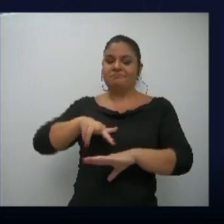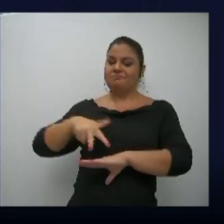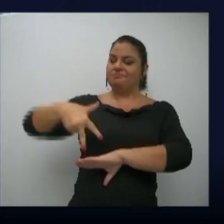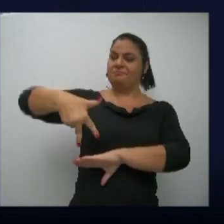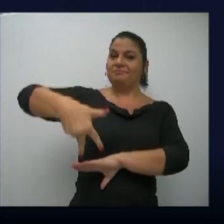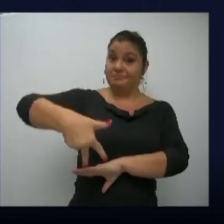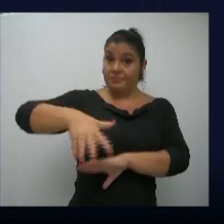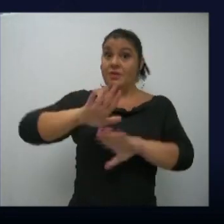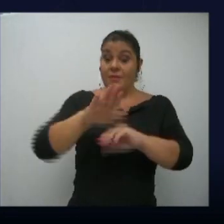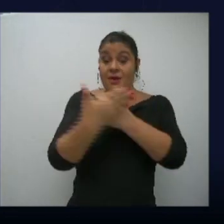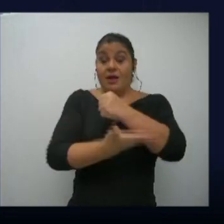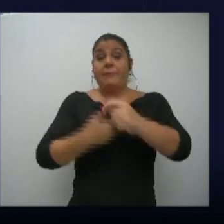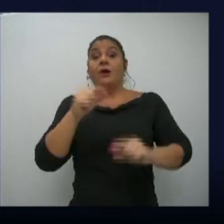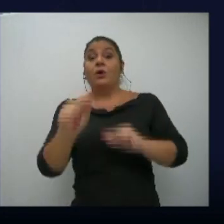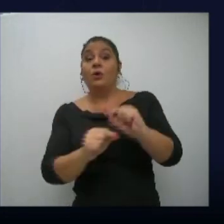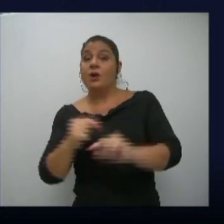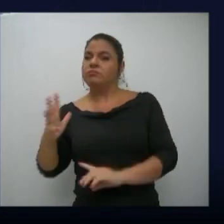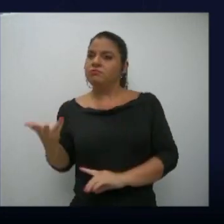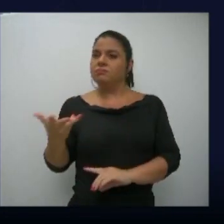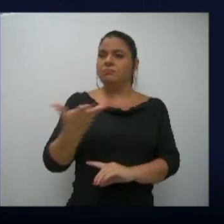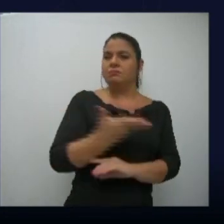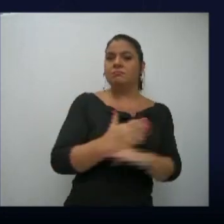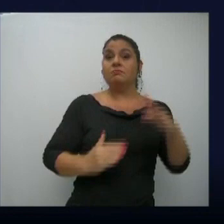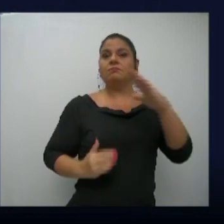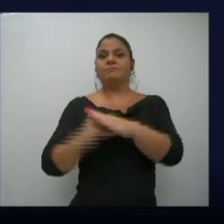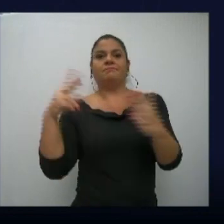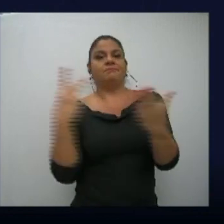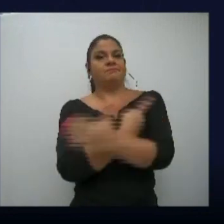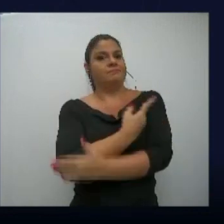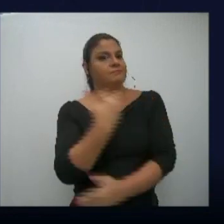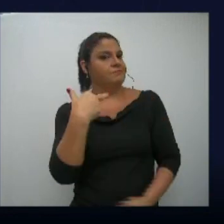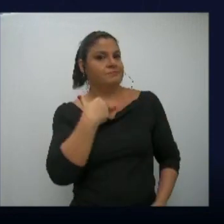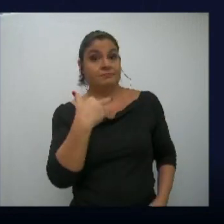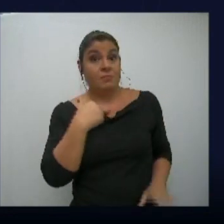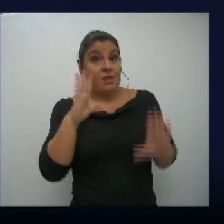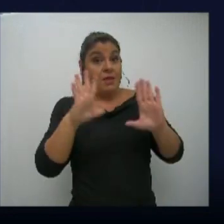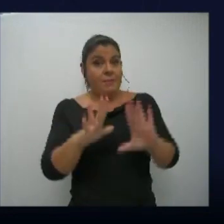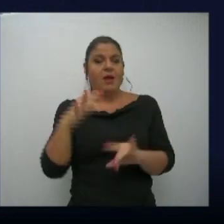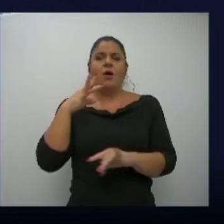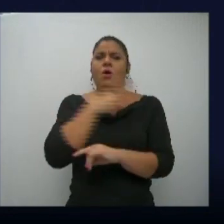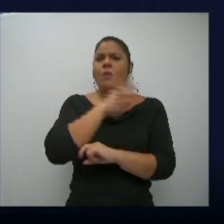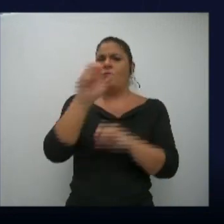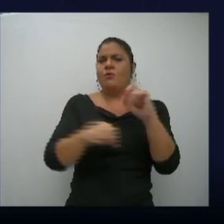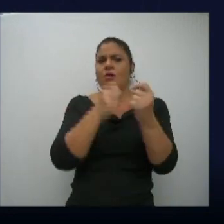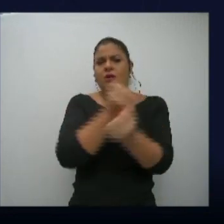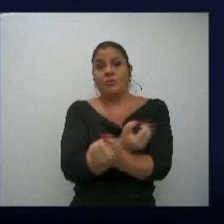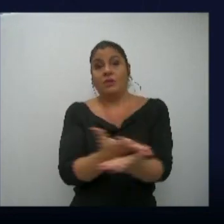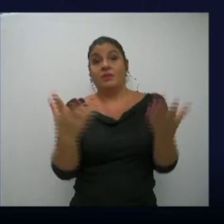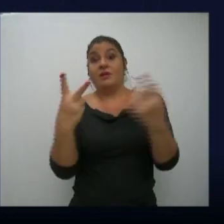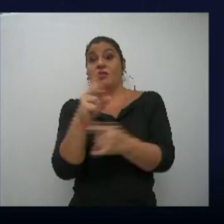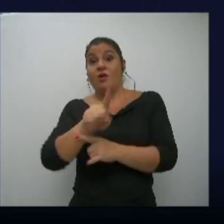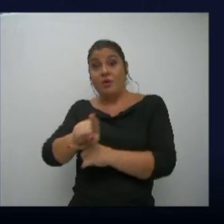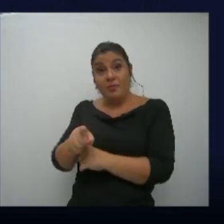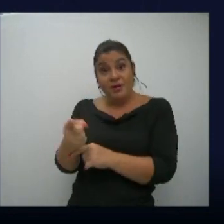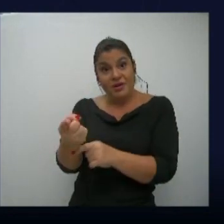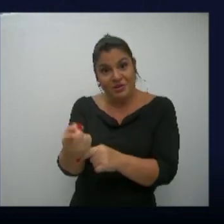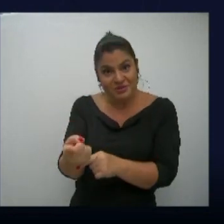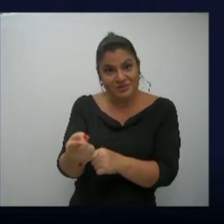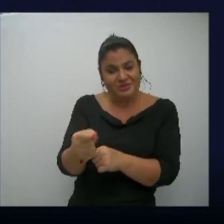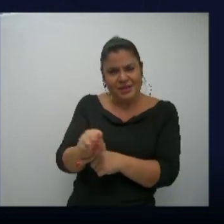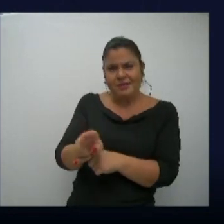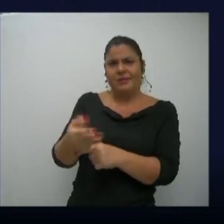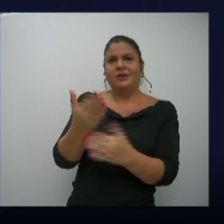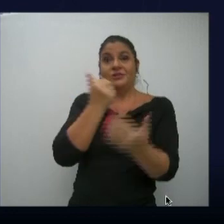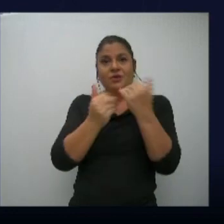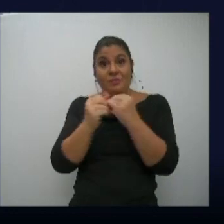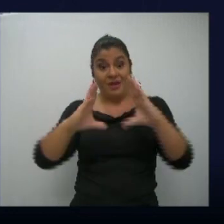a base para isso é velocidade tolerância o erro óbvio que quando eu entrego dois milhões de comidas Hoje a Noite Não Posso testar com o que